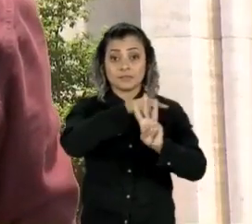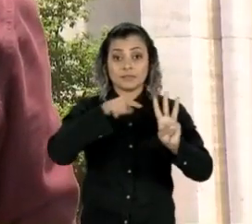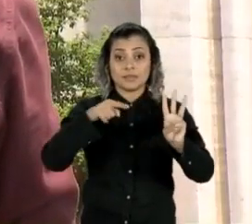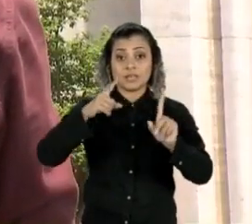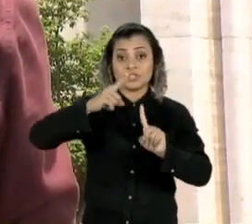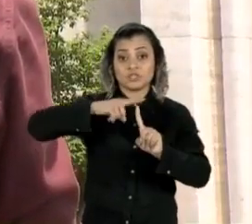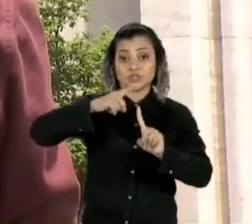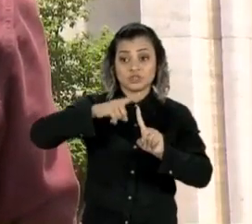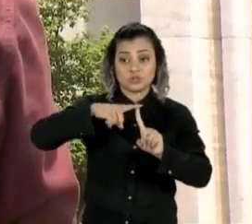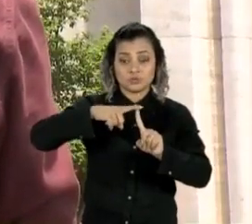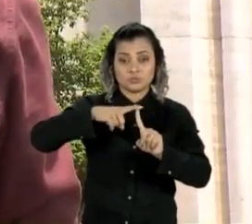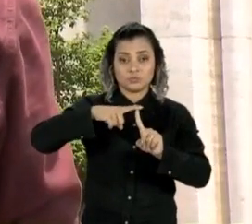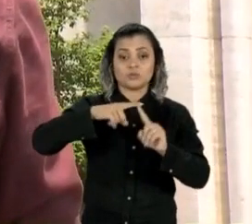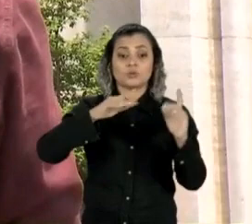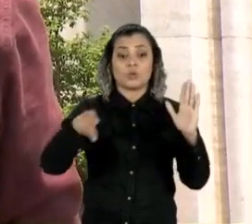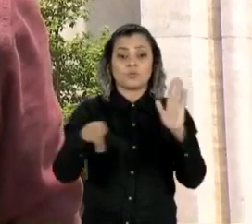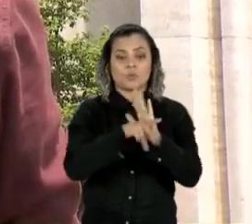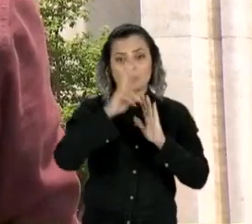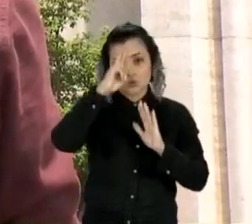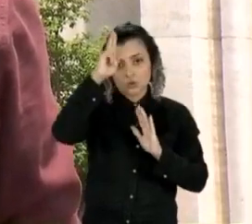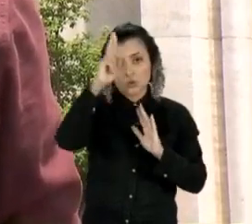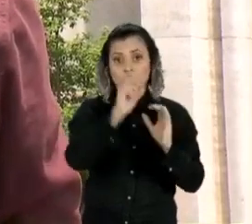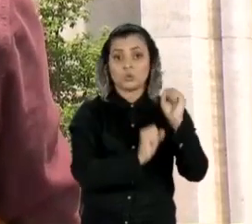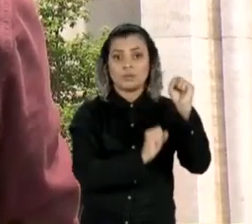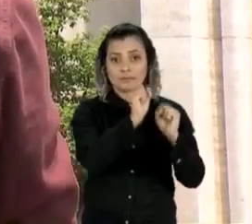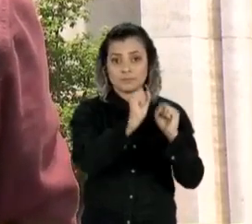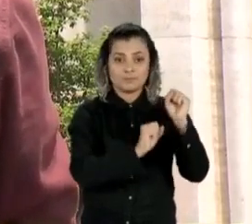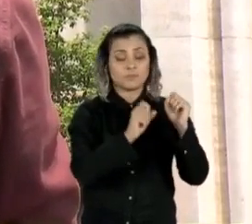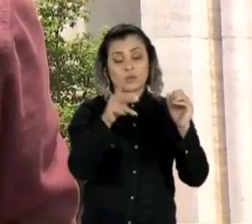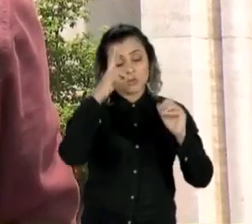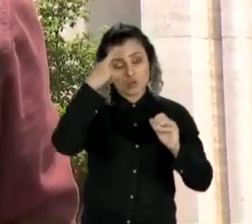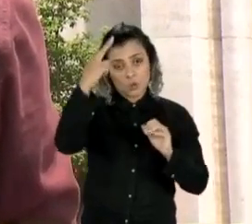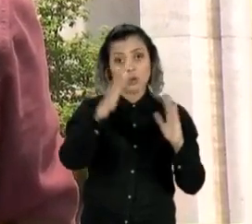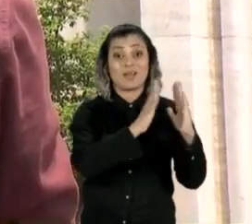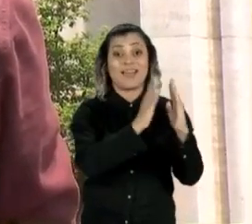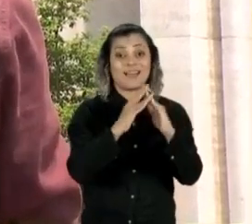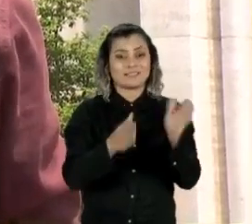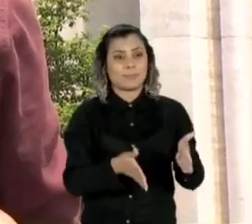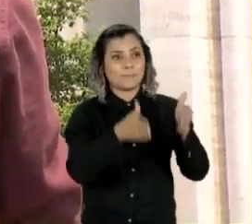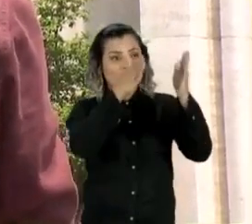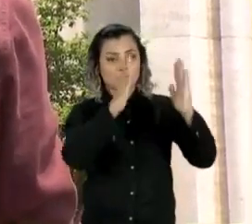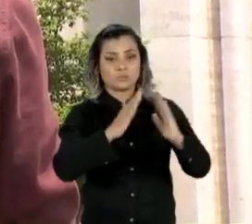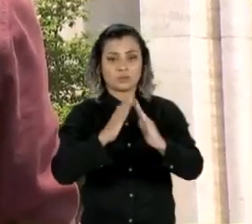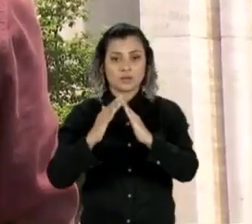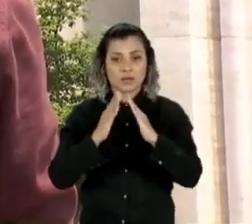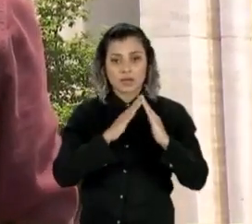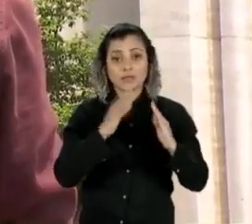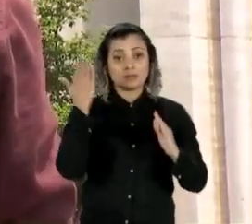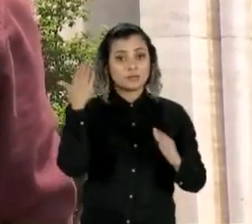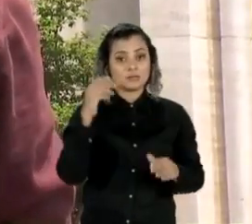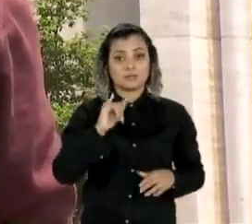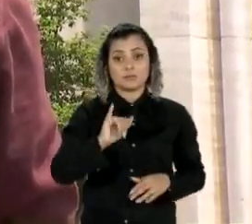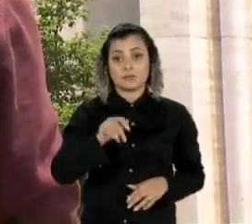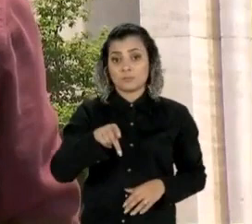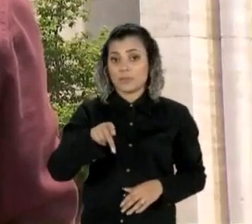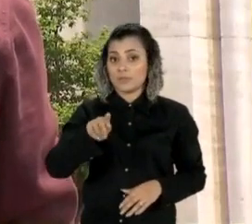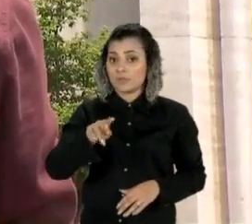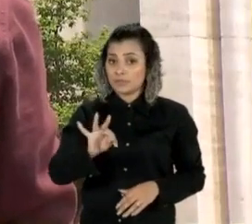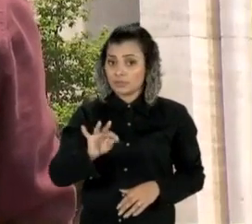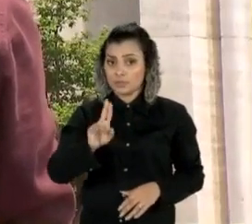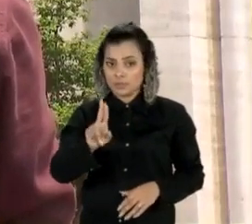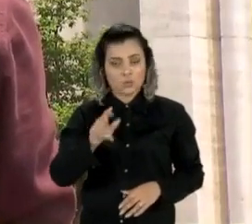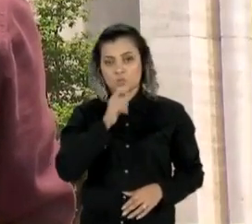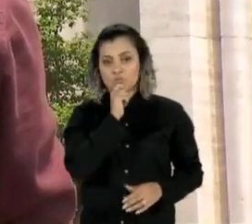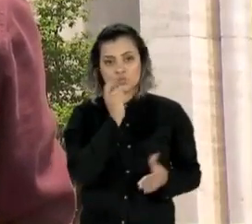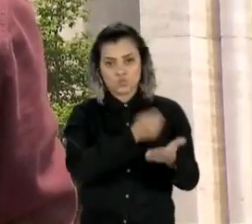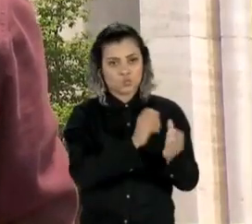negociação para proprietários de imóveis com documentação irregular. Casas de baixo e médio padrão que estavam isentas de IPTU em 2014, prédios de